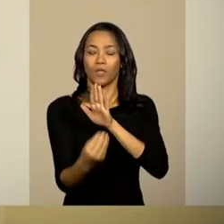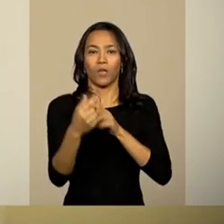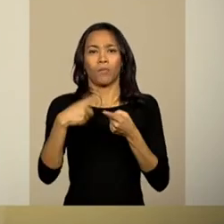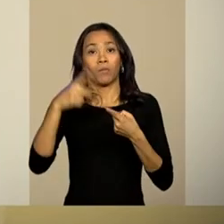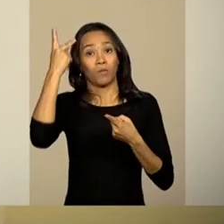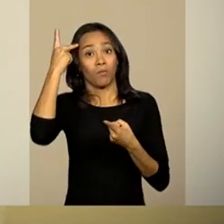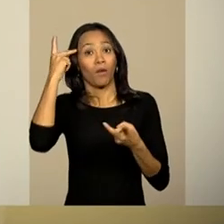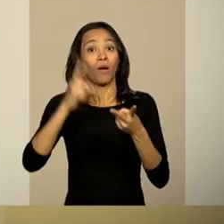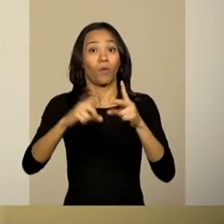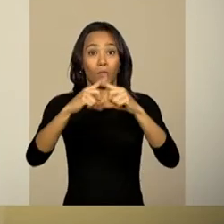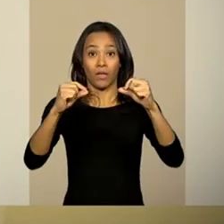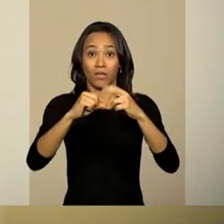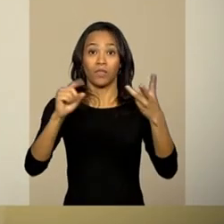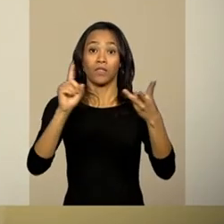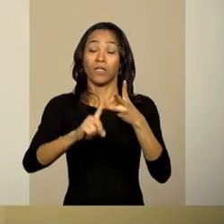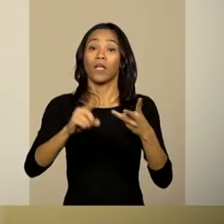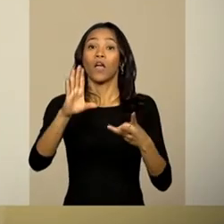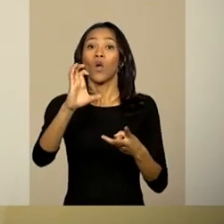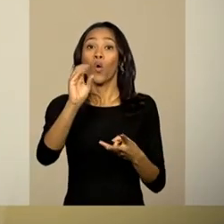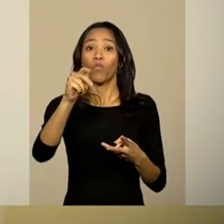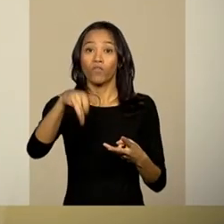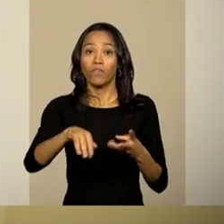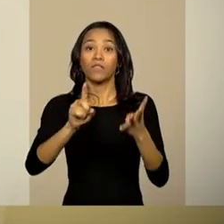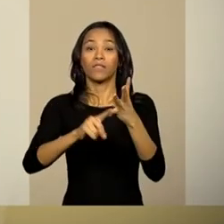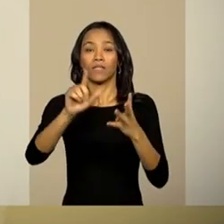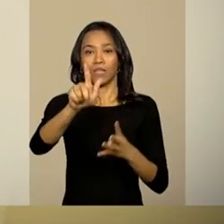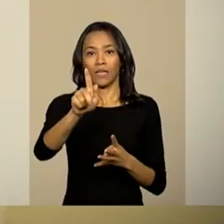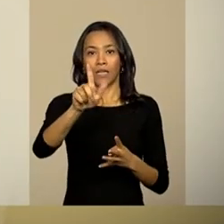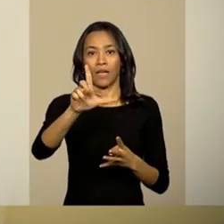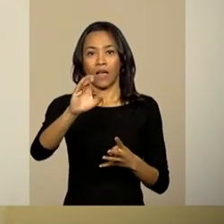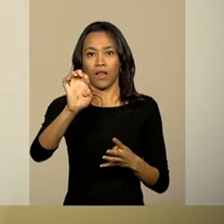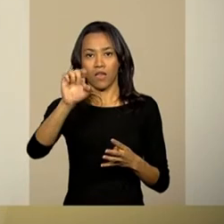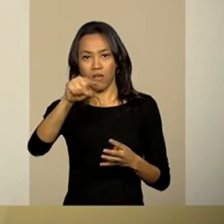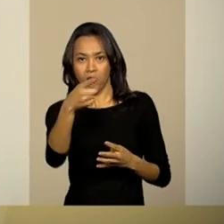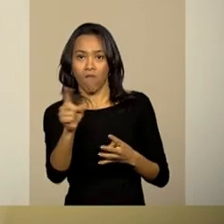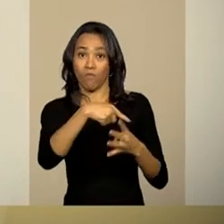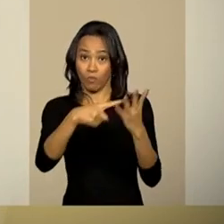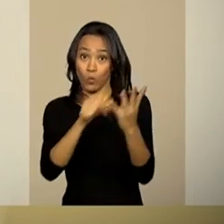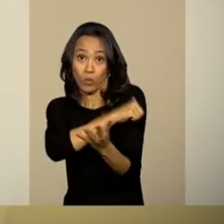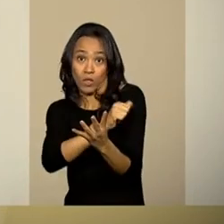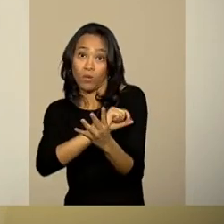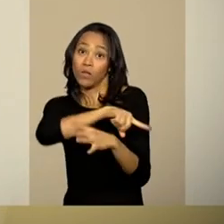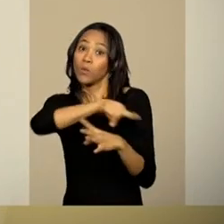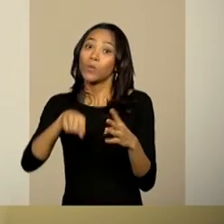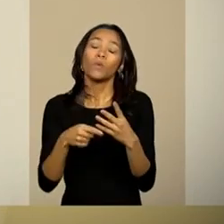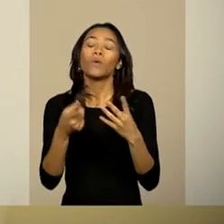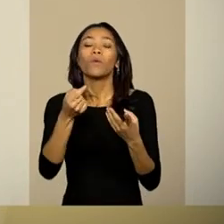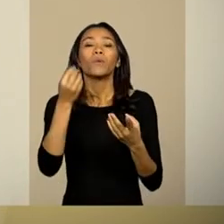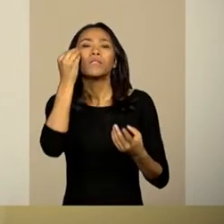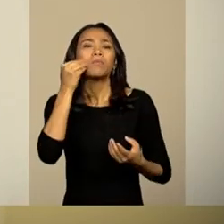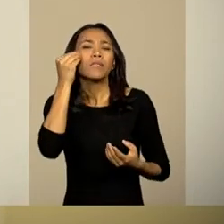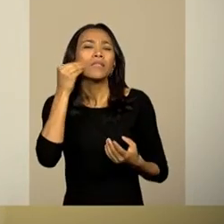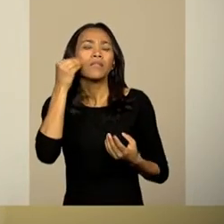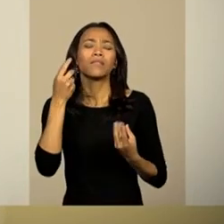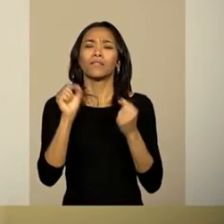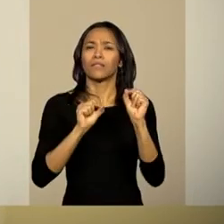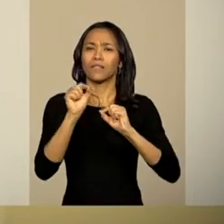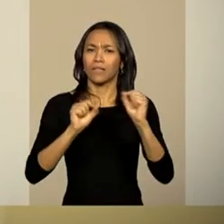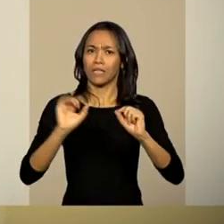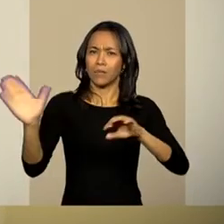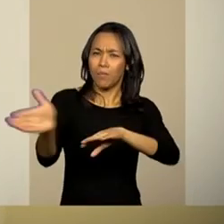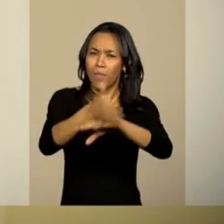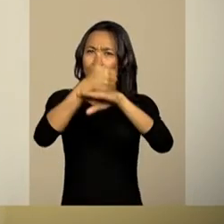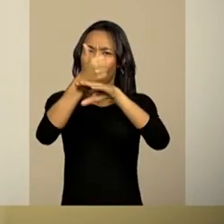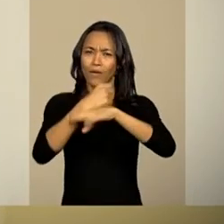Guarulhos, Brasília, Viracopos, Confins e Galeão. Esses aeroportos contam hoje, Luciano, com a experiência das maiores e